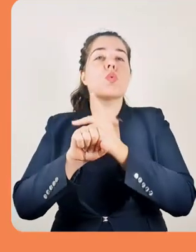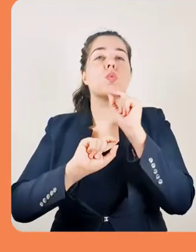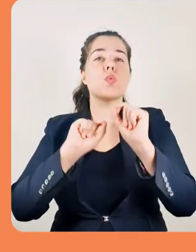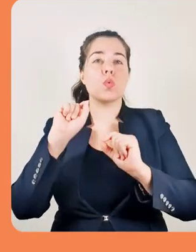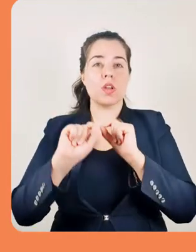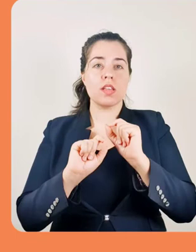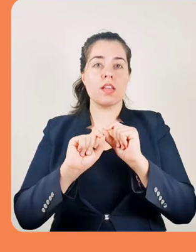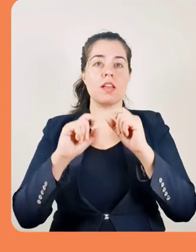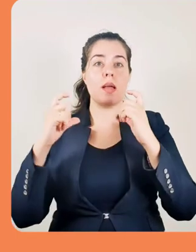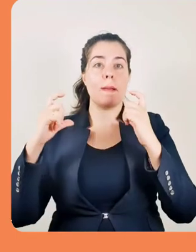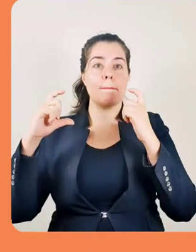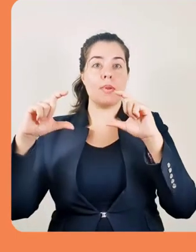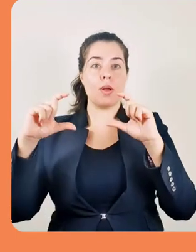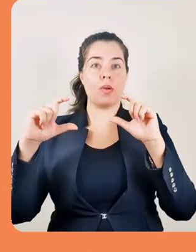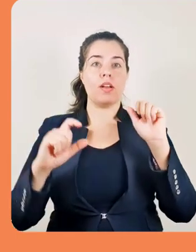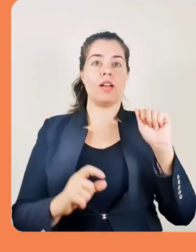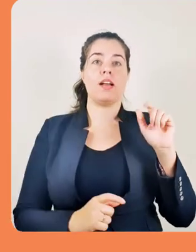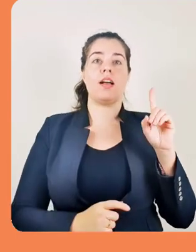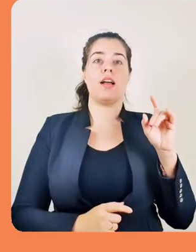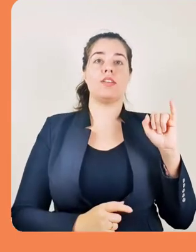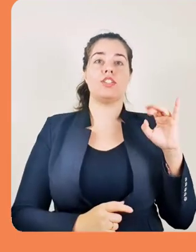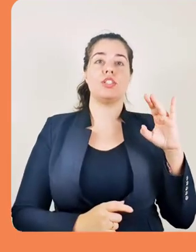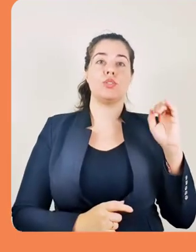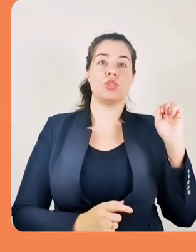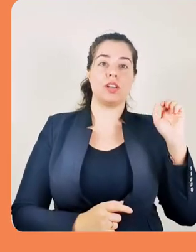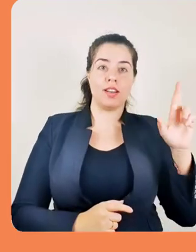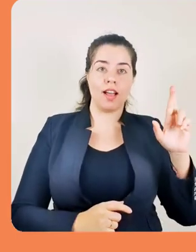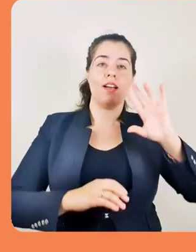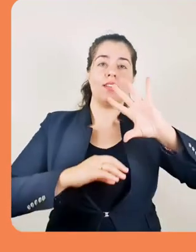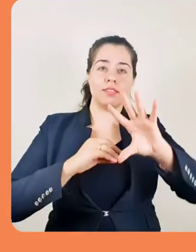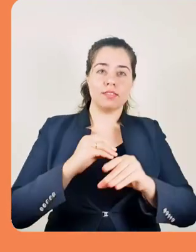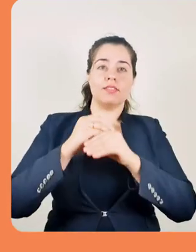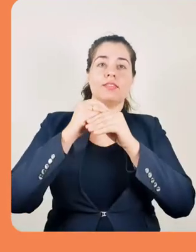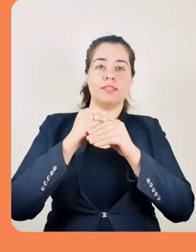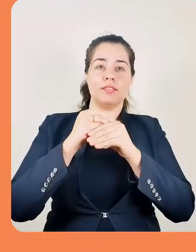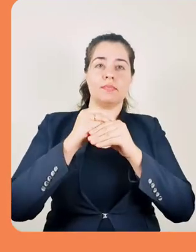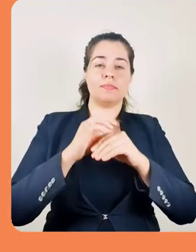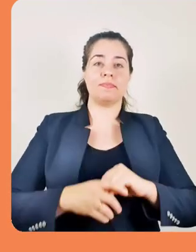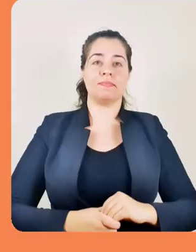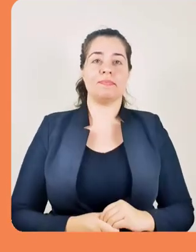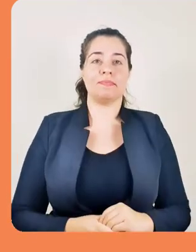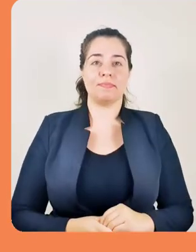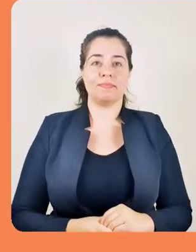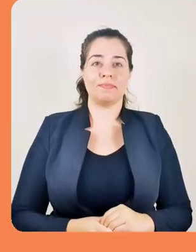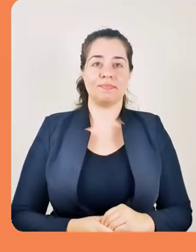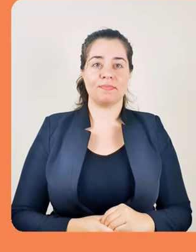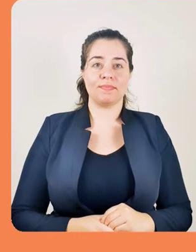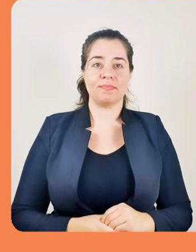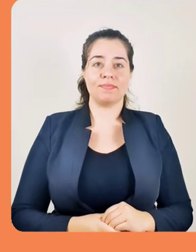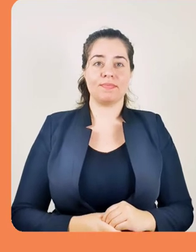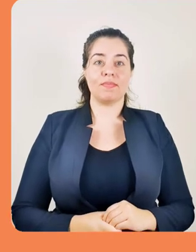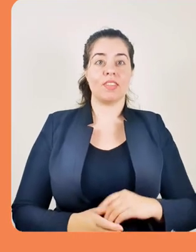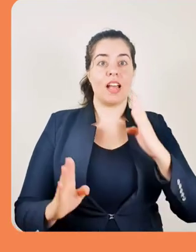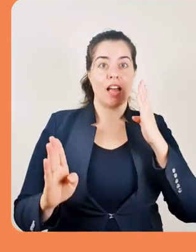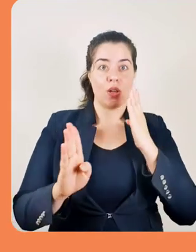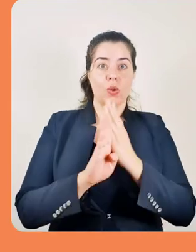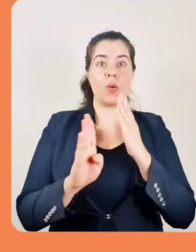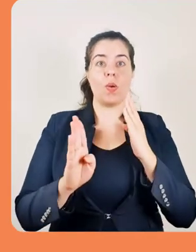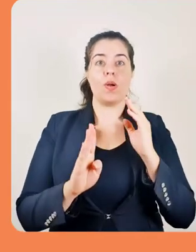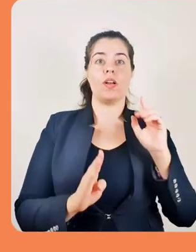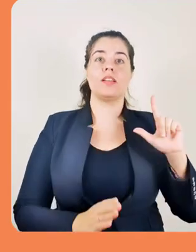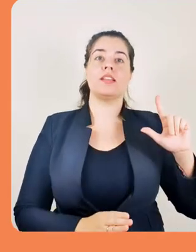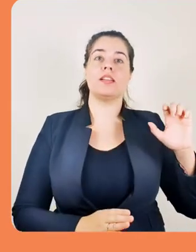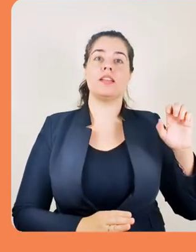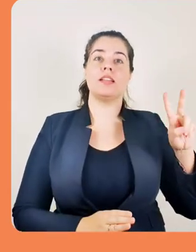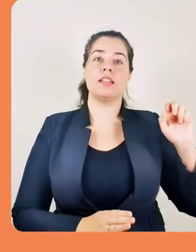Limpo Aqui nós temos procure pela pelo bloco adicionar um bloco É nesse bloco